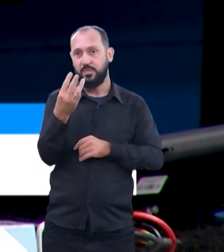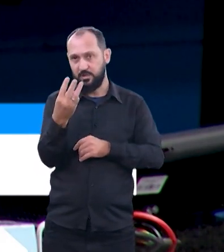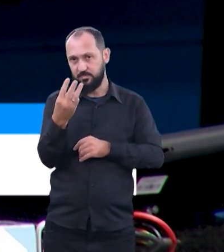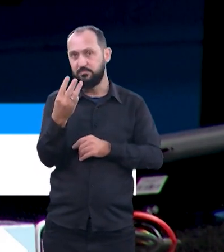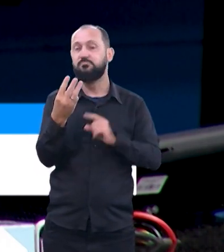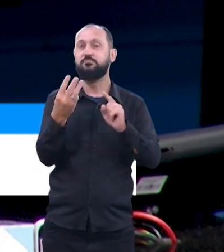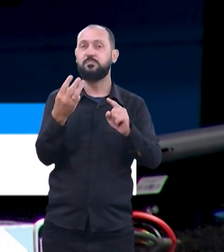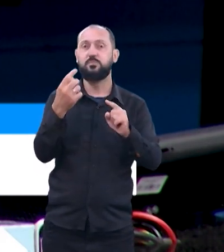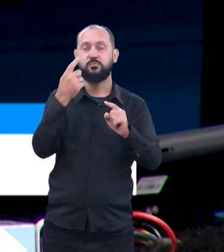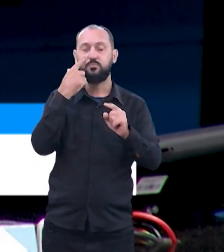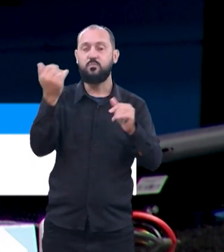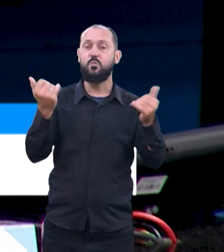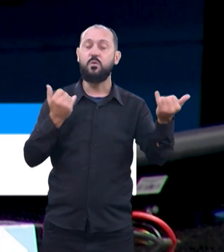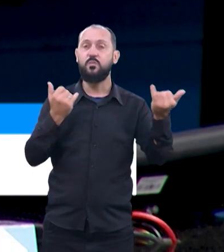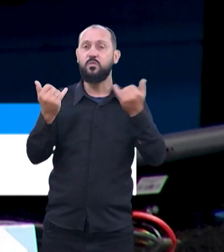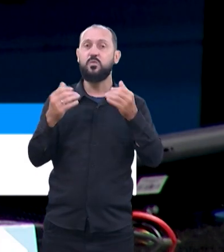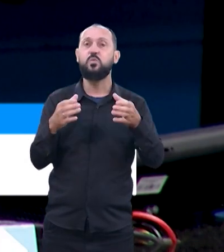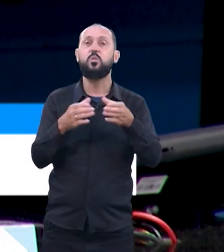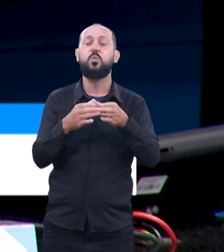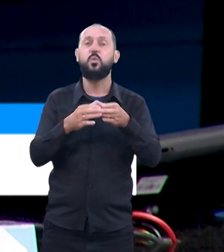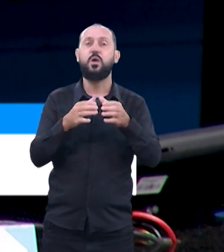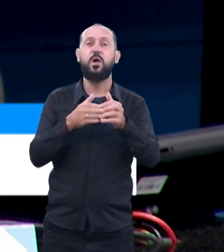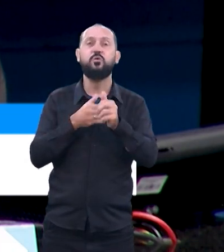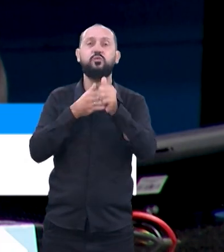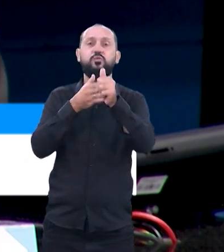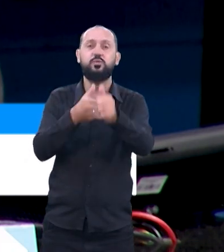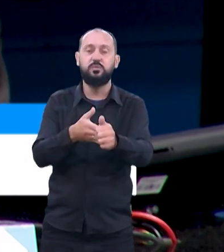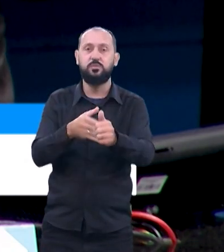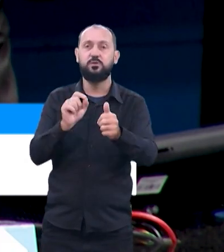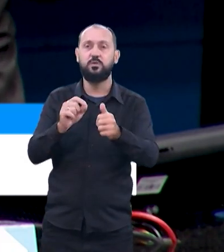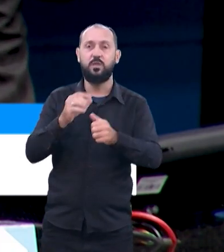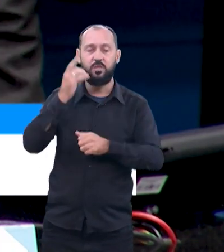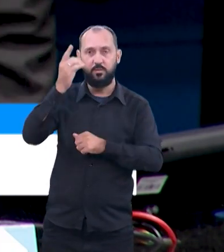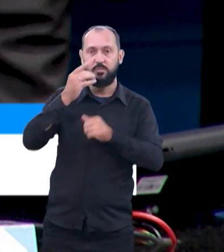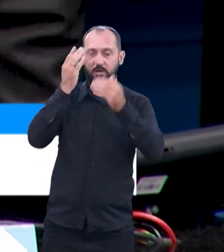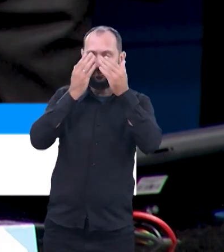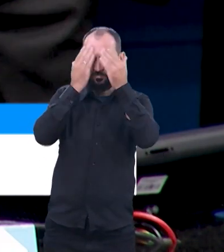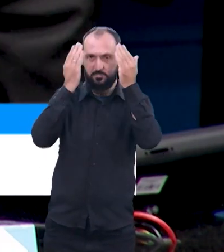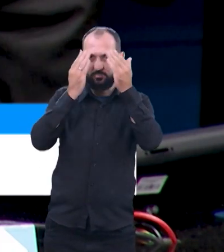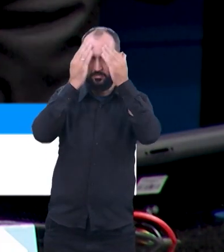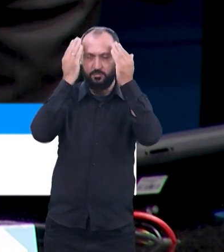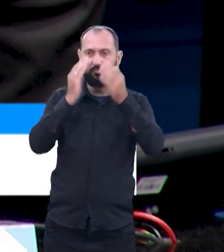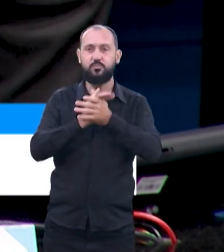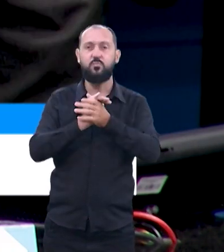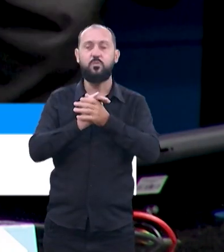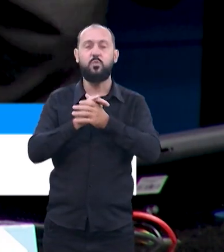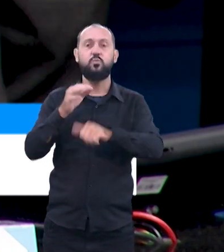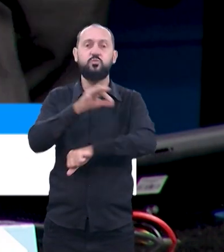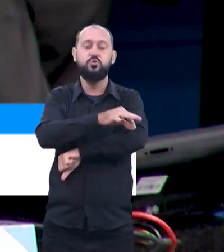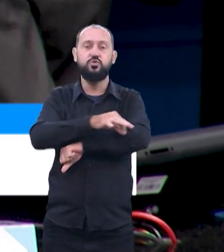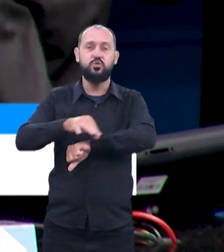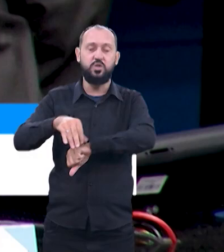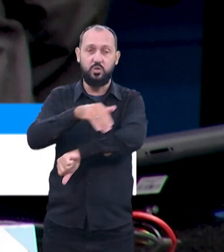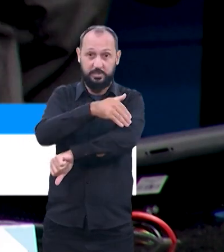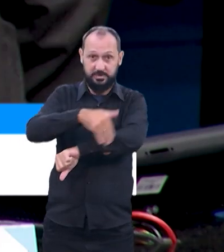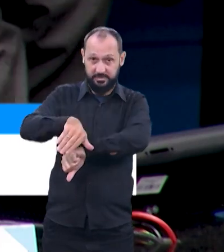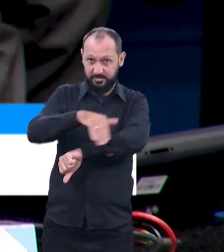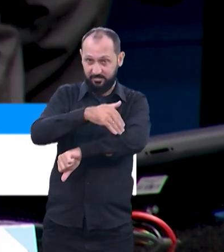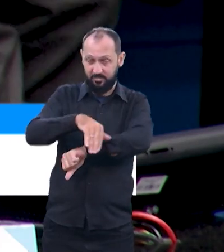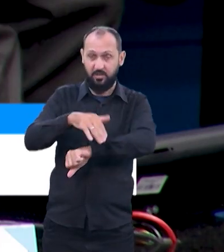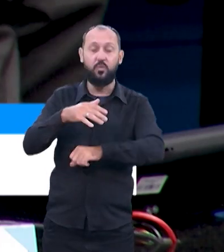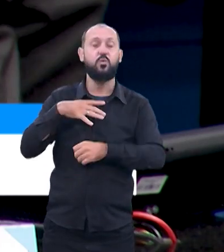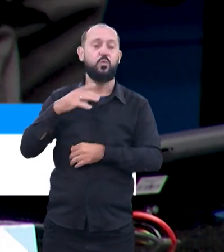para a BR-63. E a notícia que nós temos dessa comissão, que é chefiada, deputado Caravina, por um engenheiro